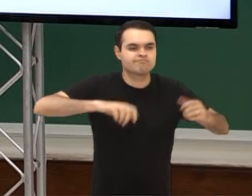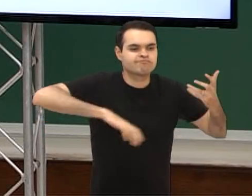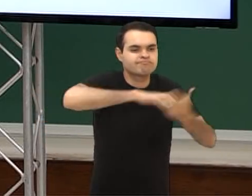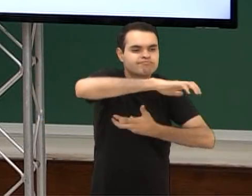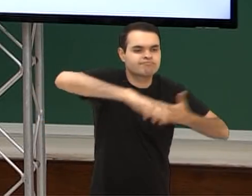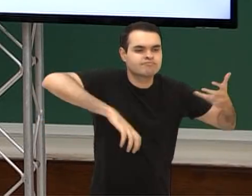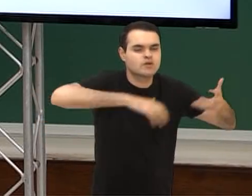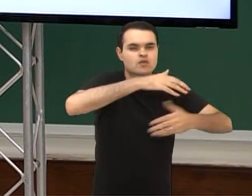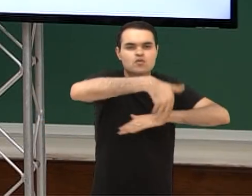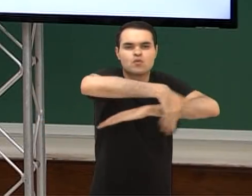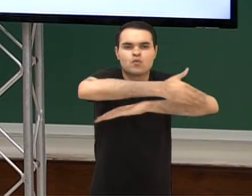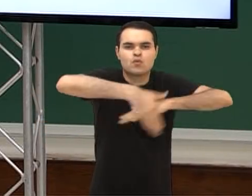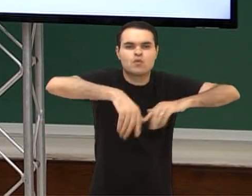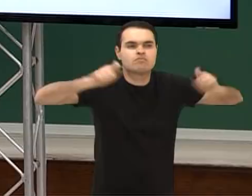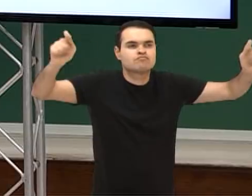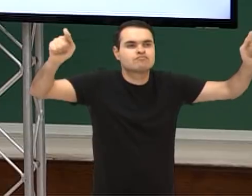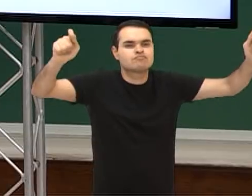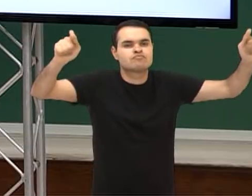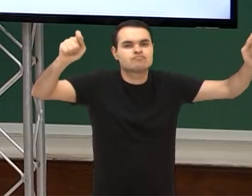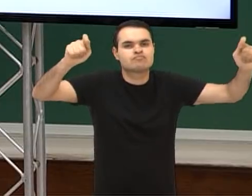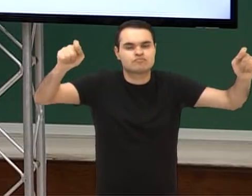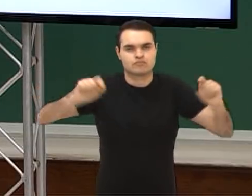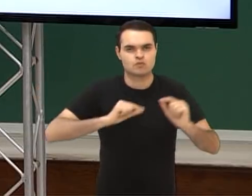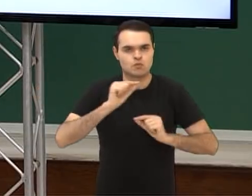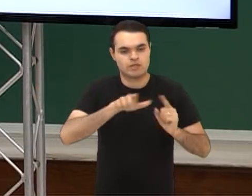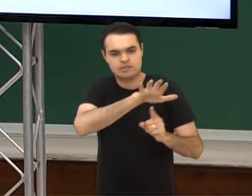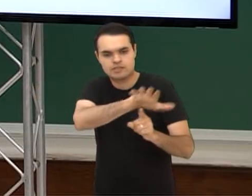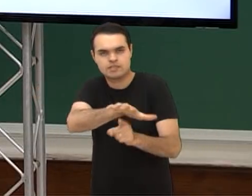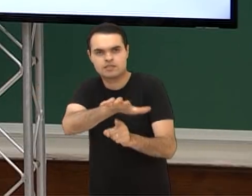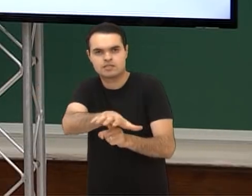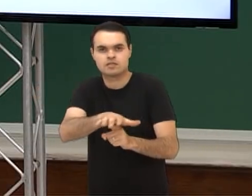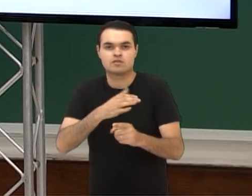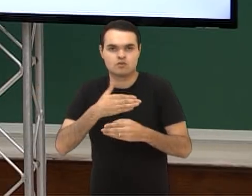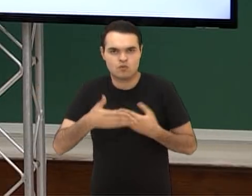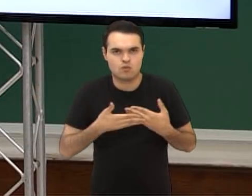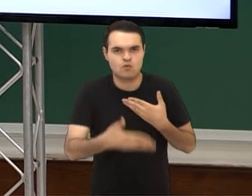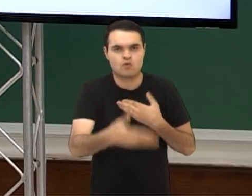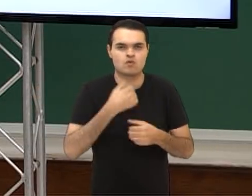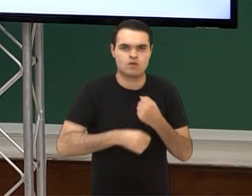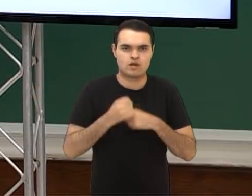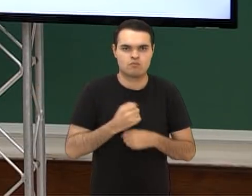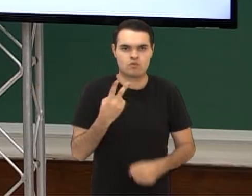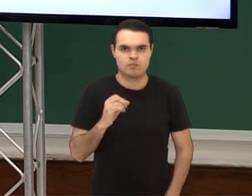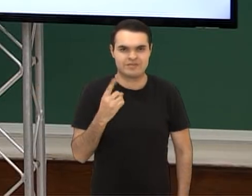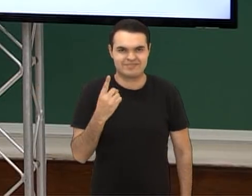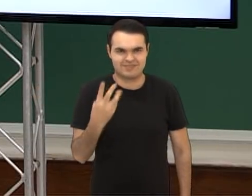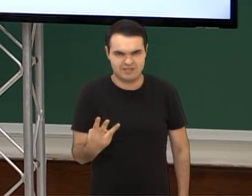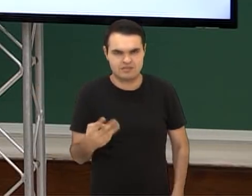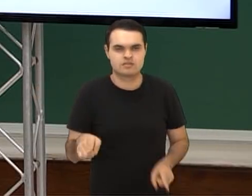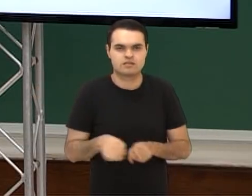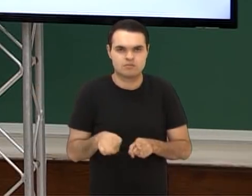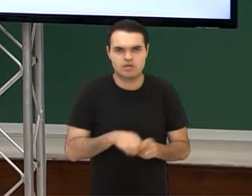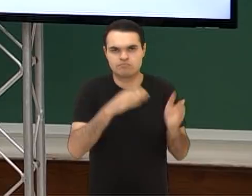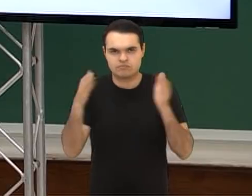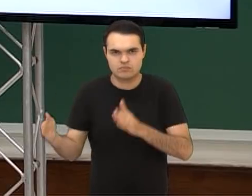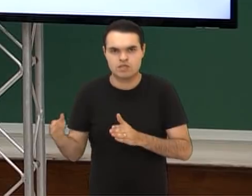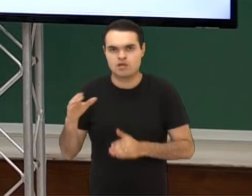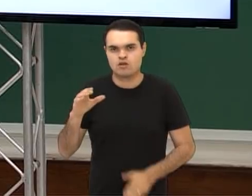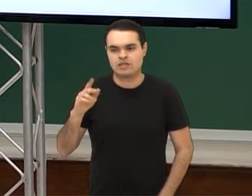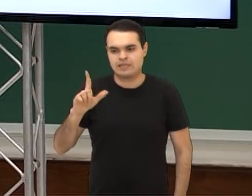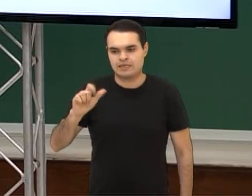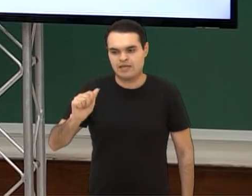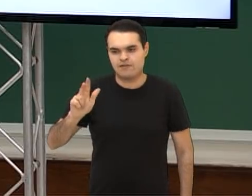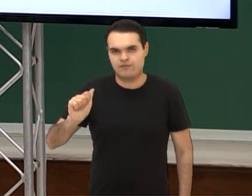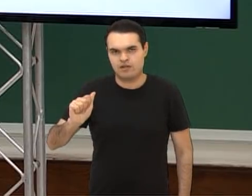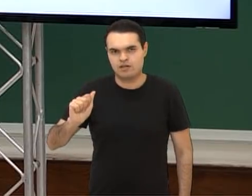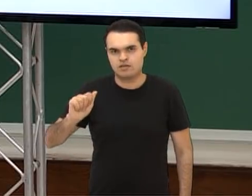de rua que aconteceram a partir de 2013 e os efeitos da Operação Lava Jato que culminaram,